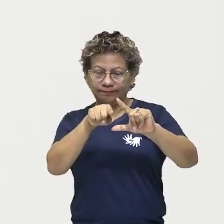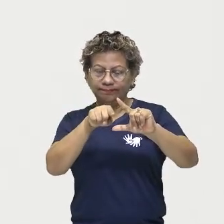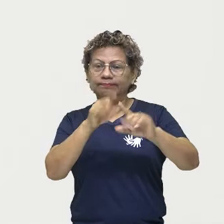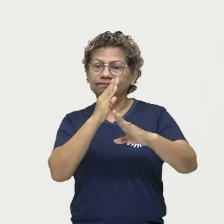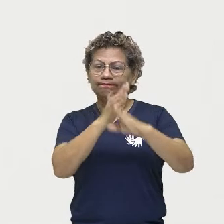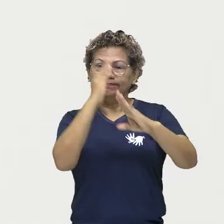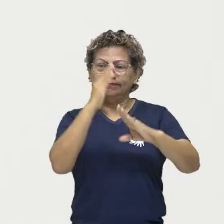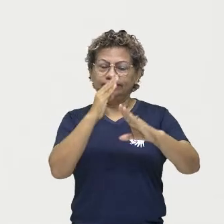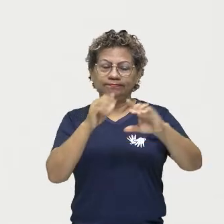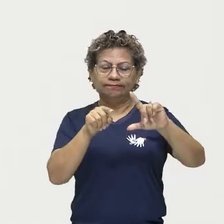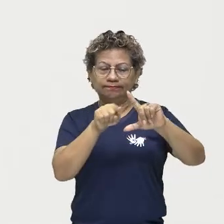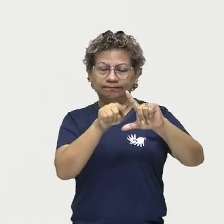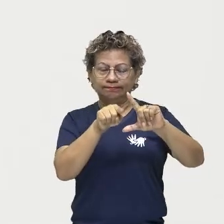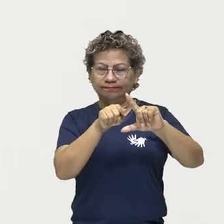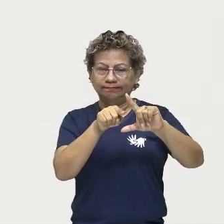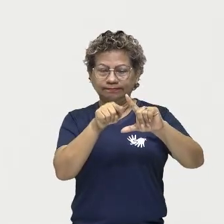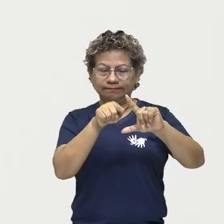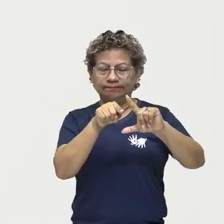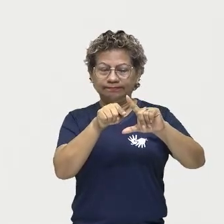ó.